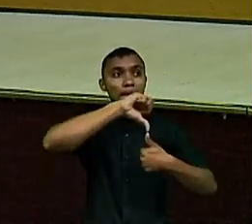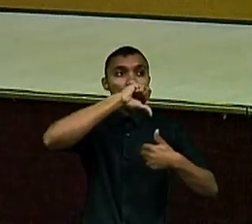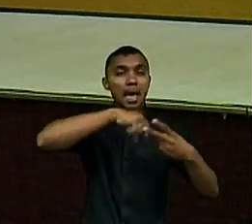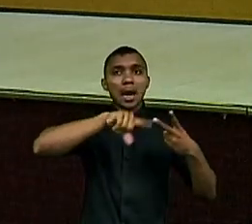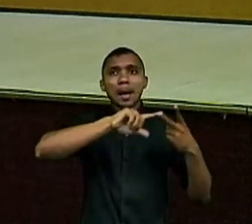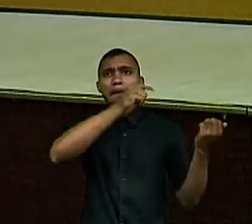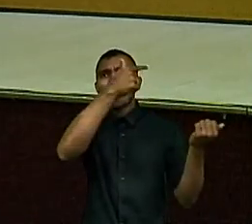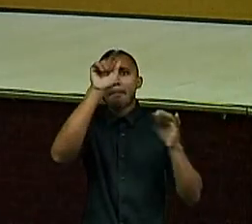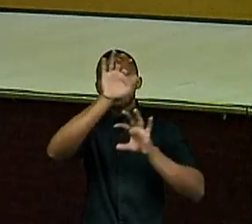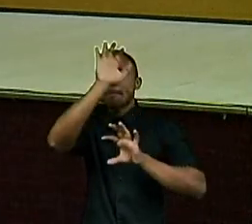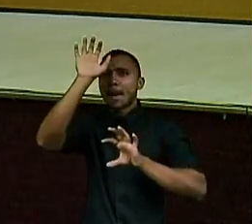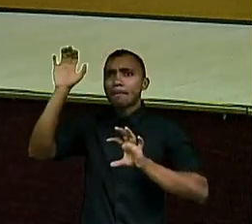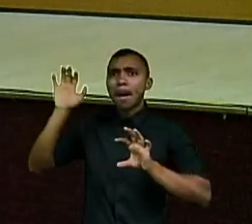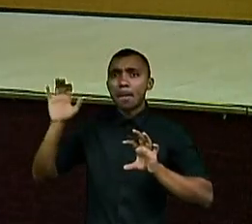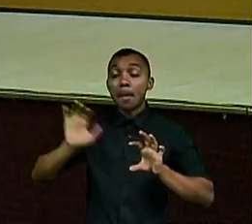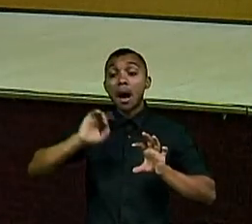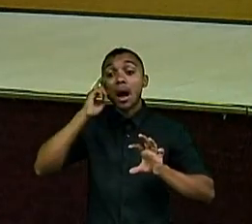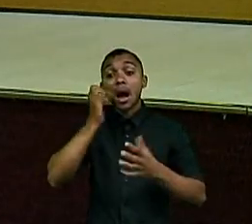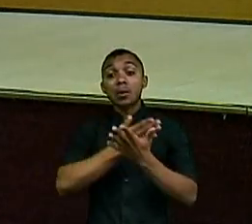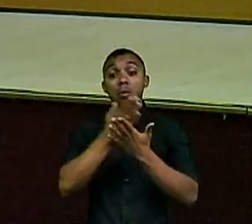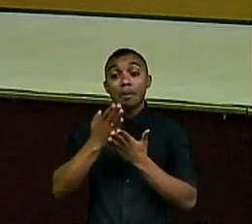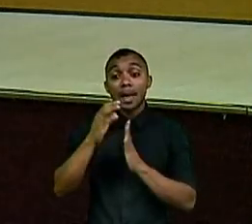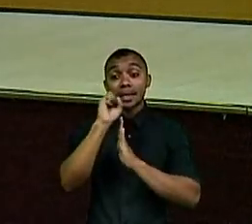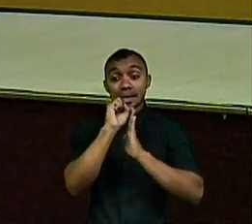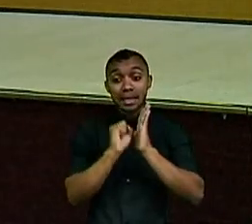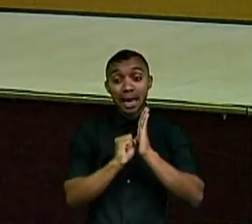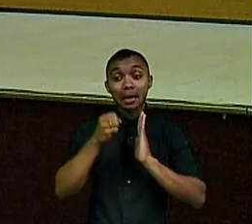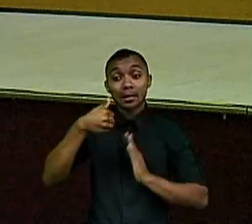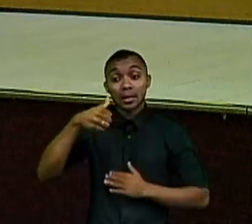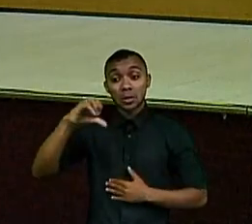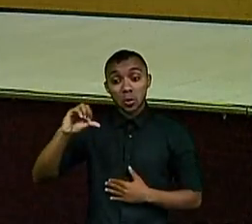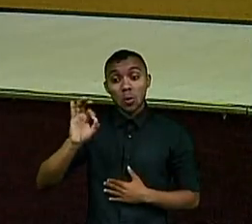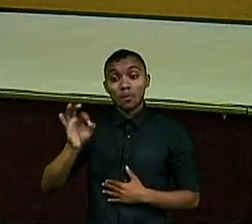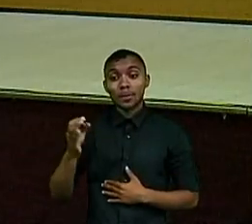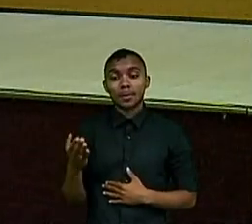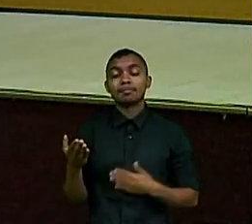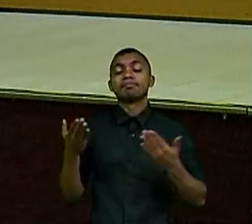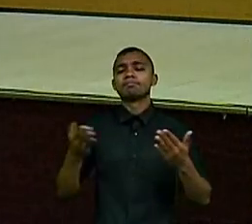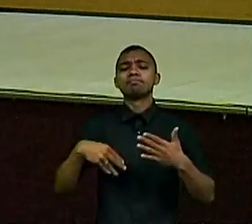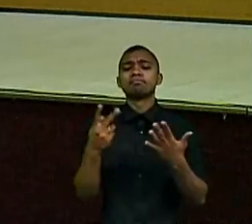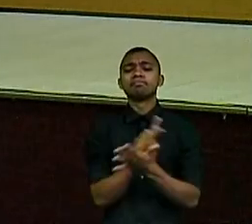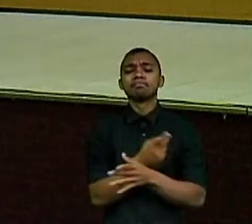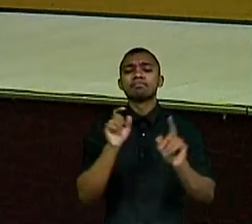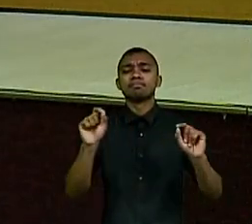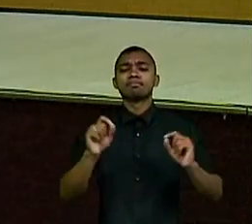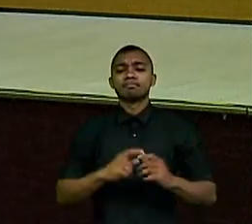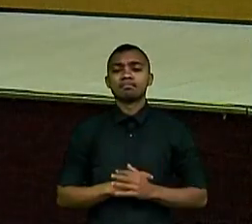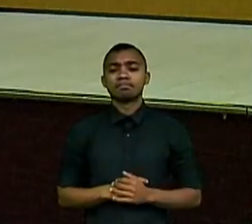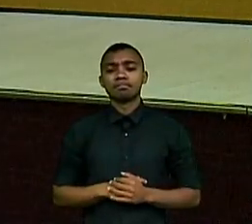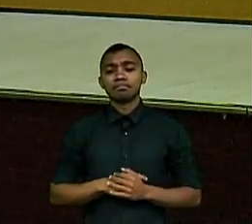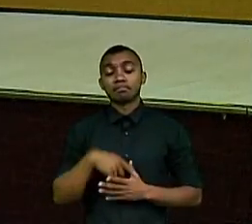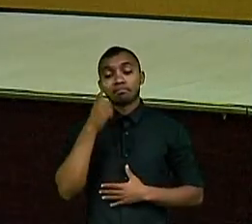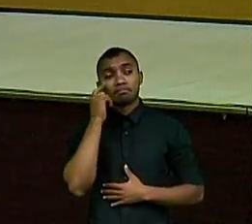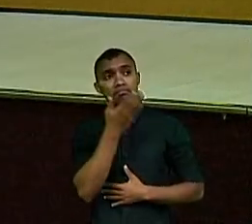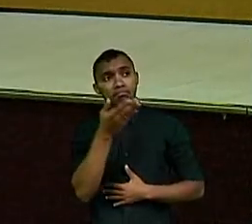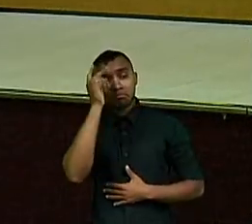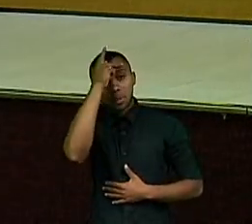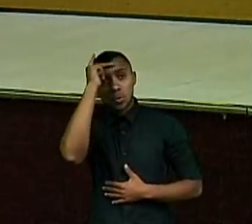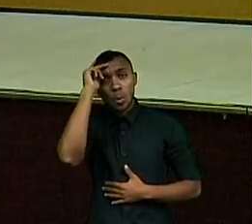mundo mesmo de fato a partir do século XIX né então o que acontece esses pensadores